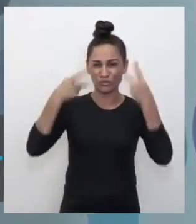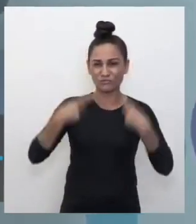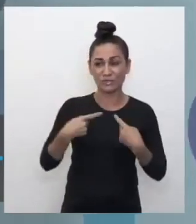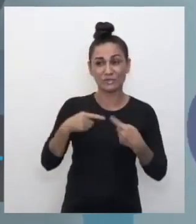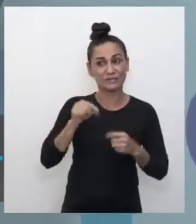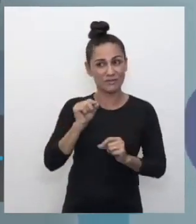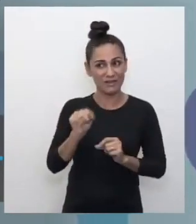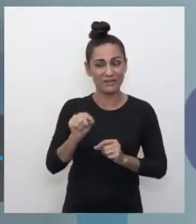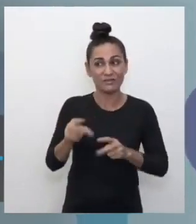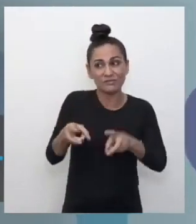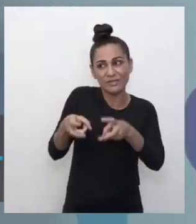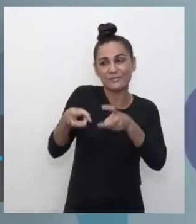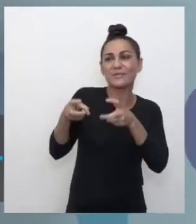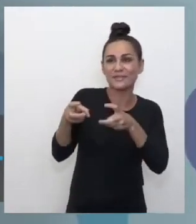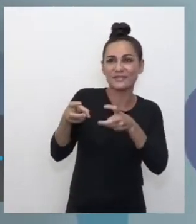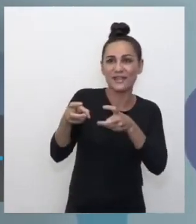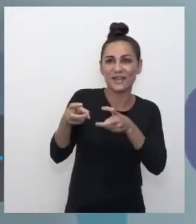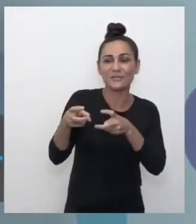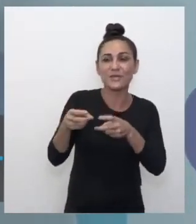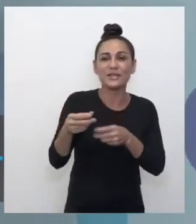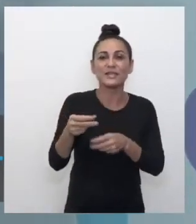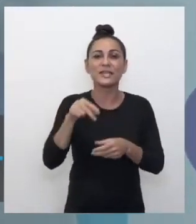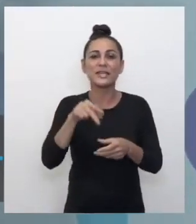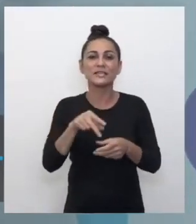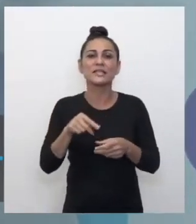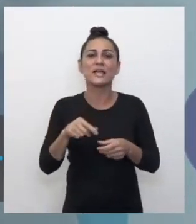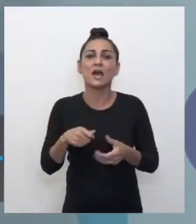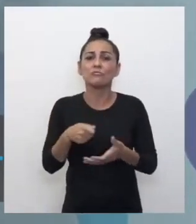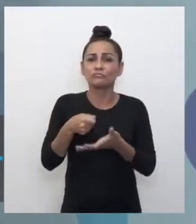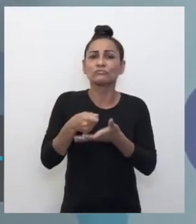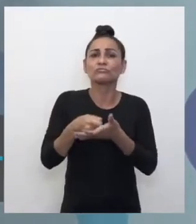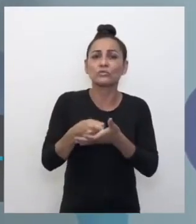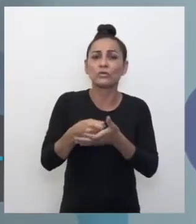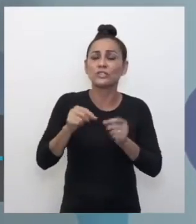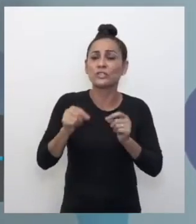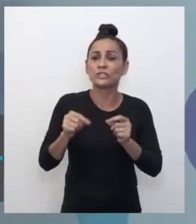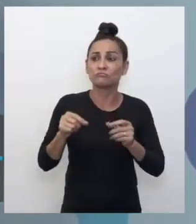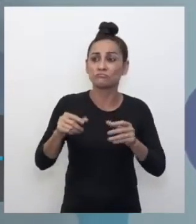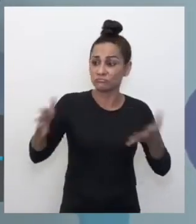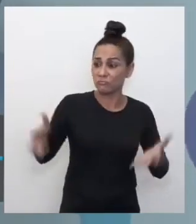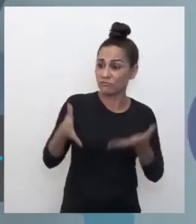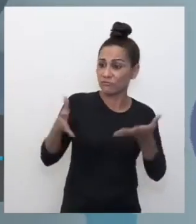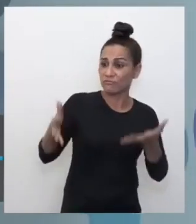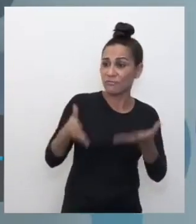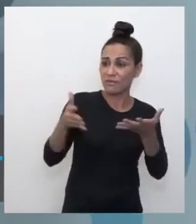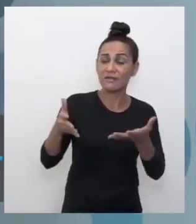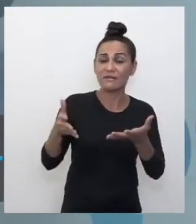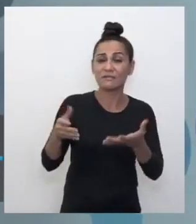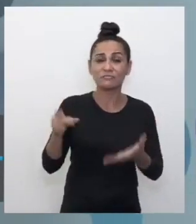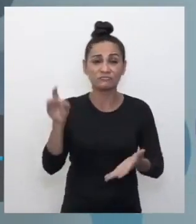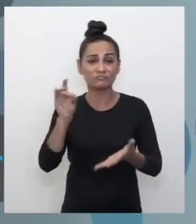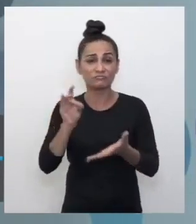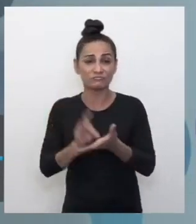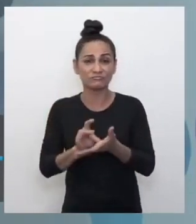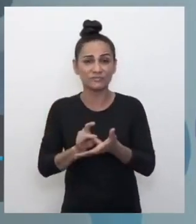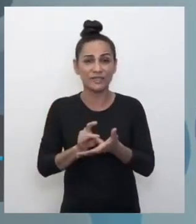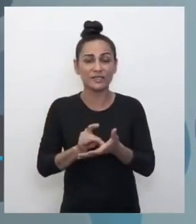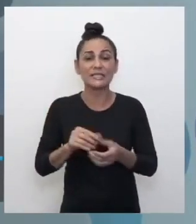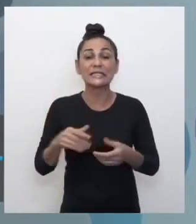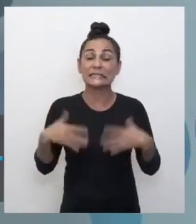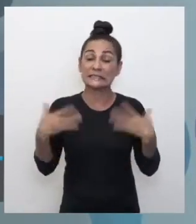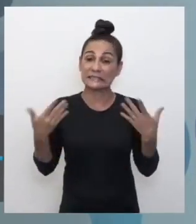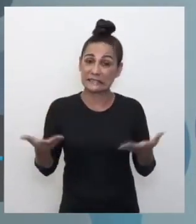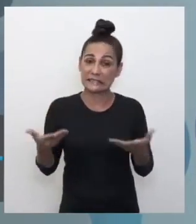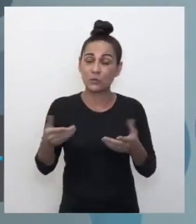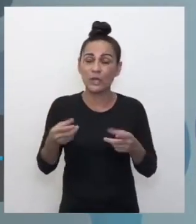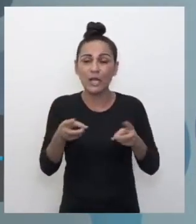vê essa questão da vanguarda, essa questão do arrojamento, essa questão da ousadia, né, na dança do Merce Cunningham, tá? Então ele busca,